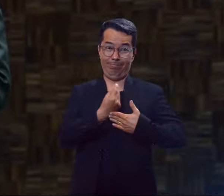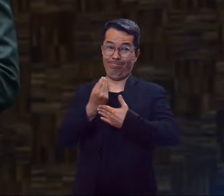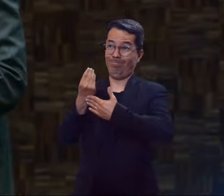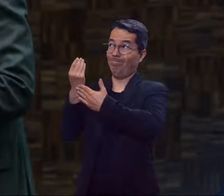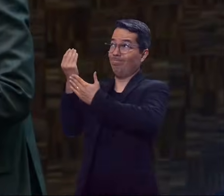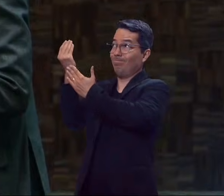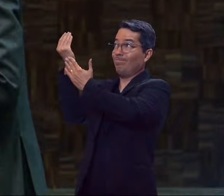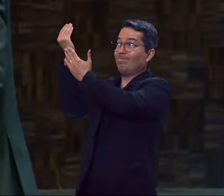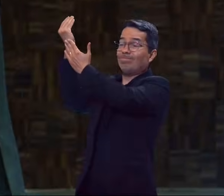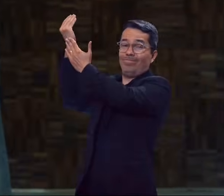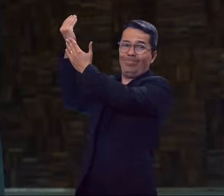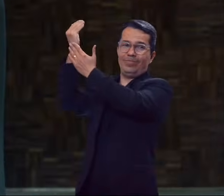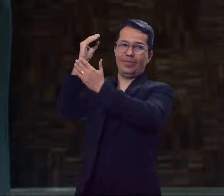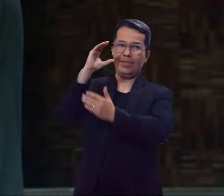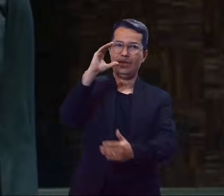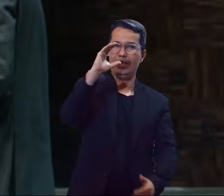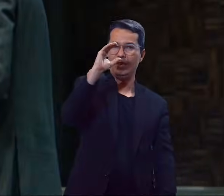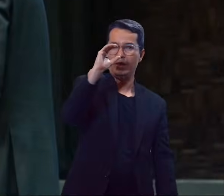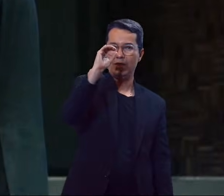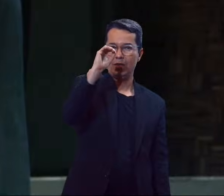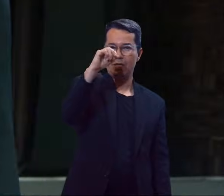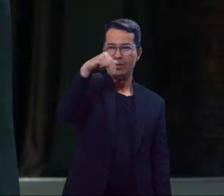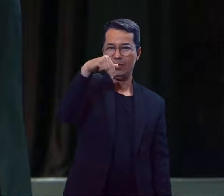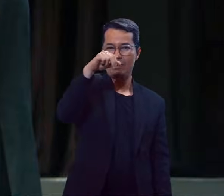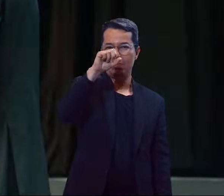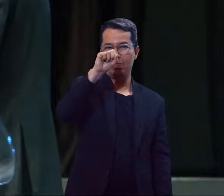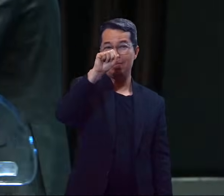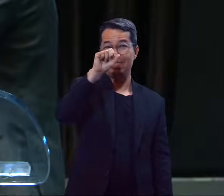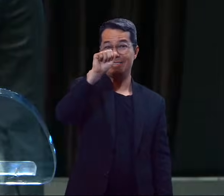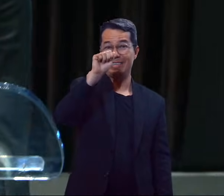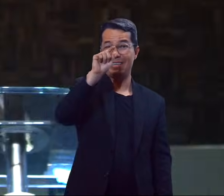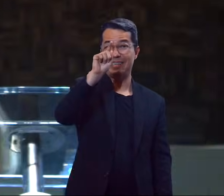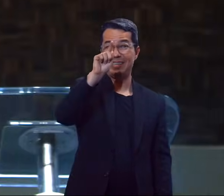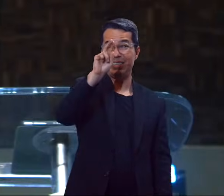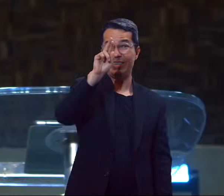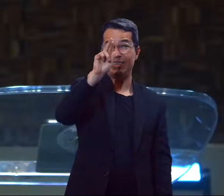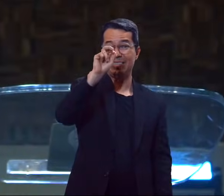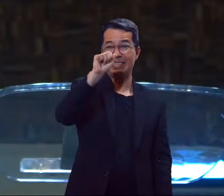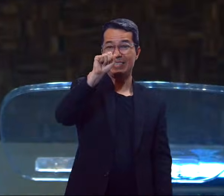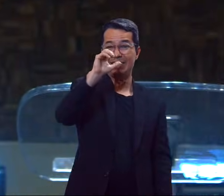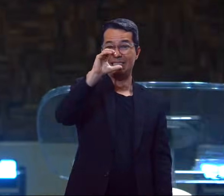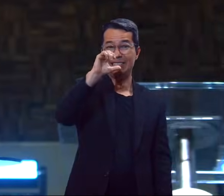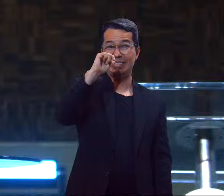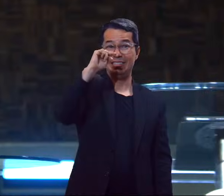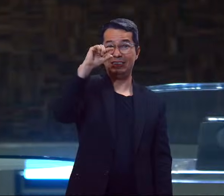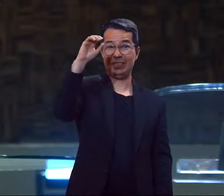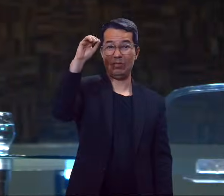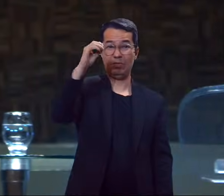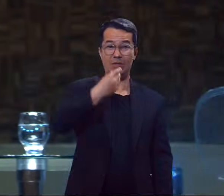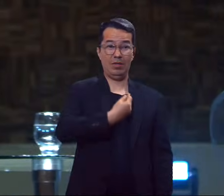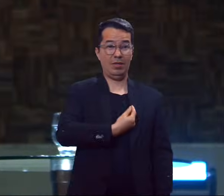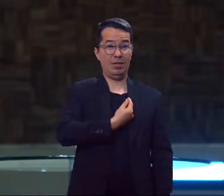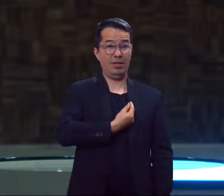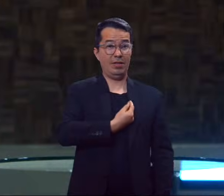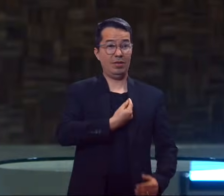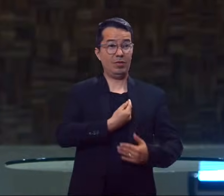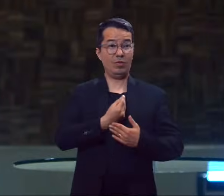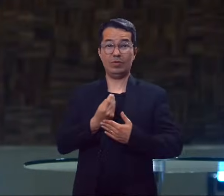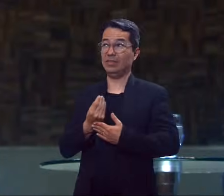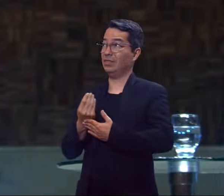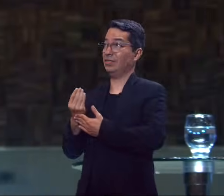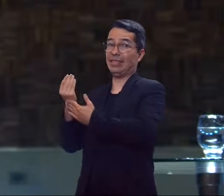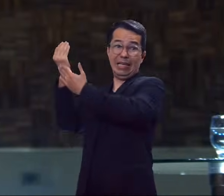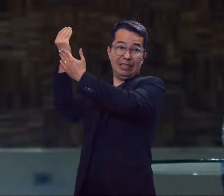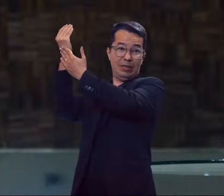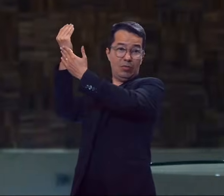aqui. Antes de Moisés orar assim, o povo de Israel havia caído, pecado.